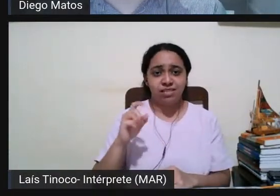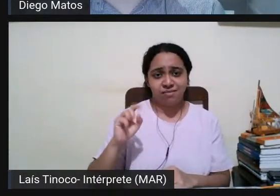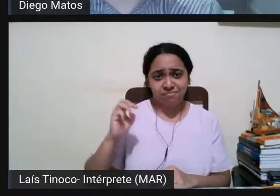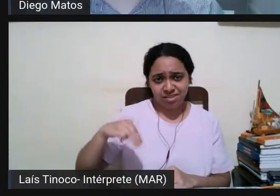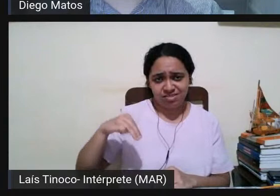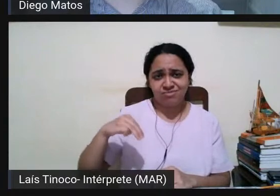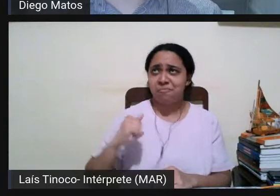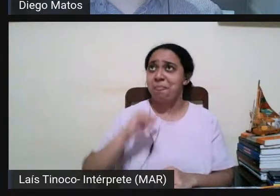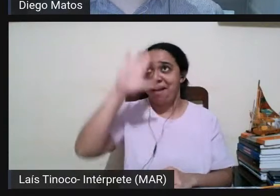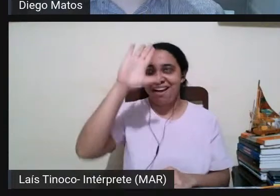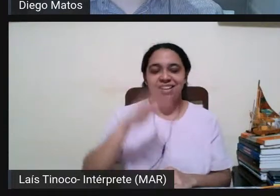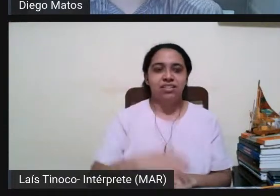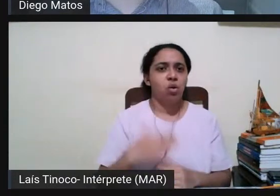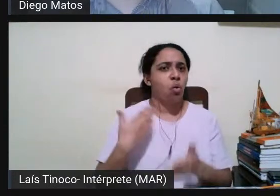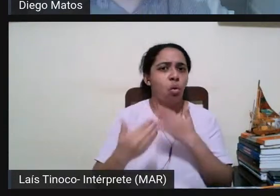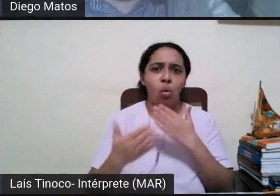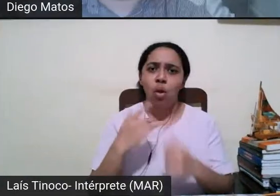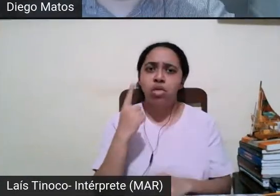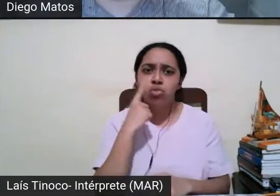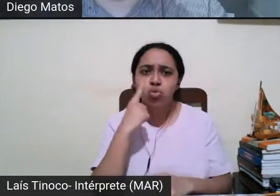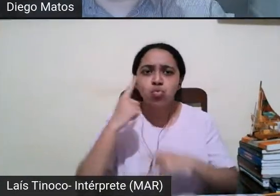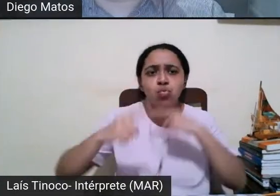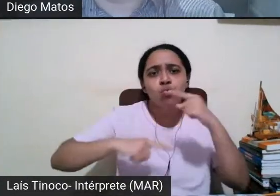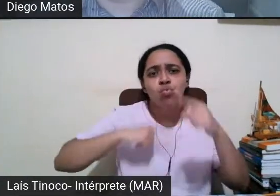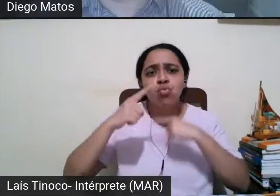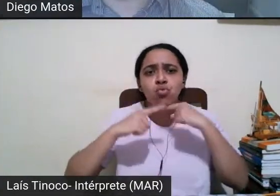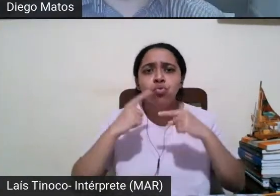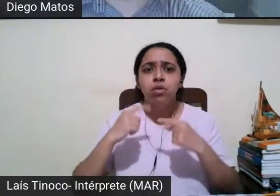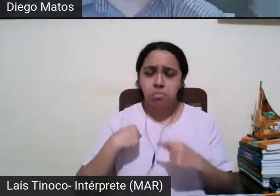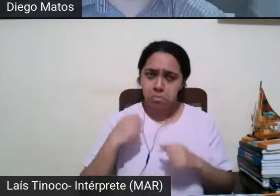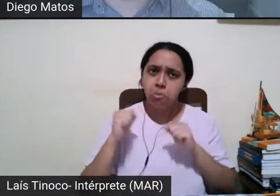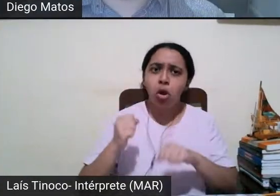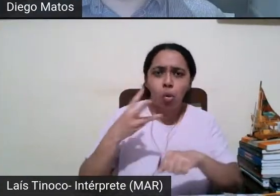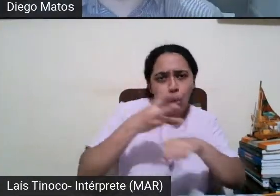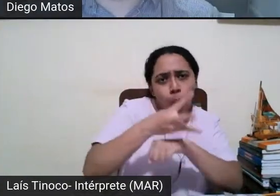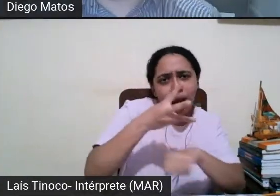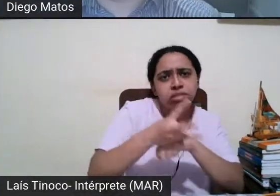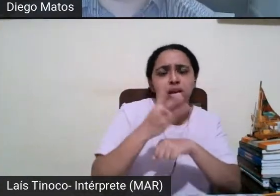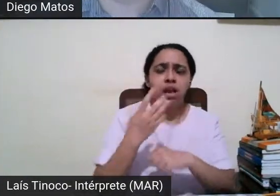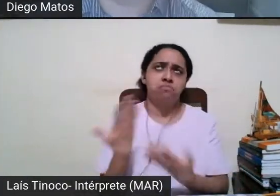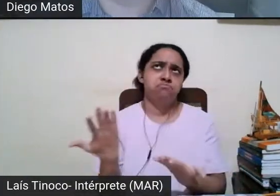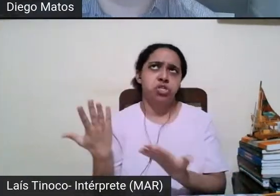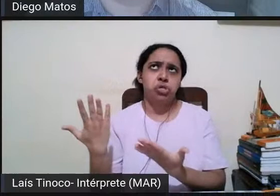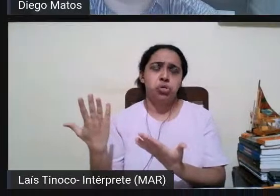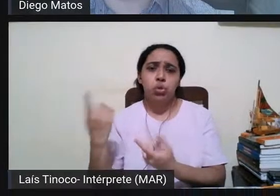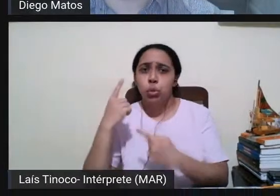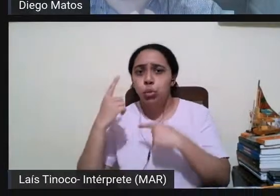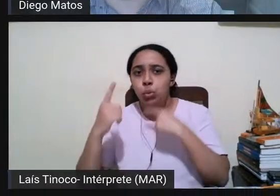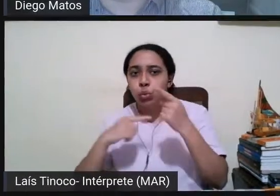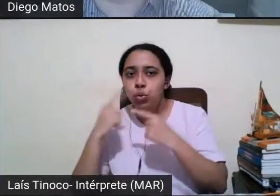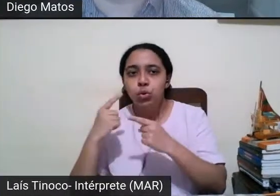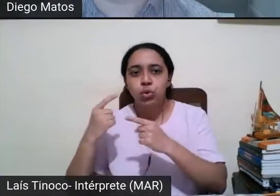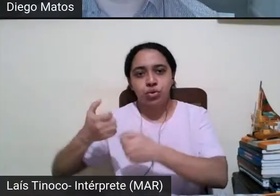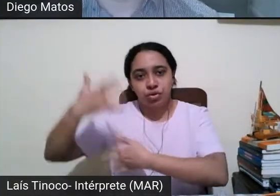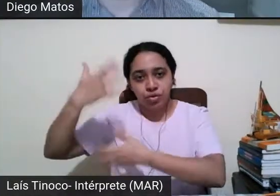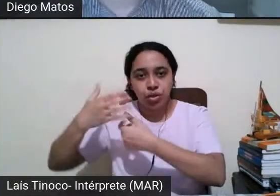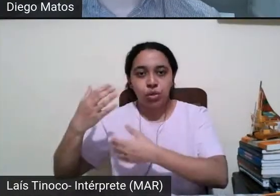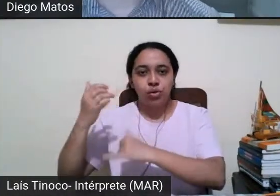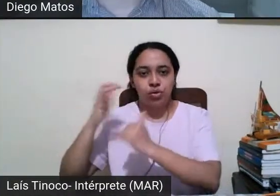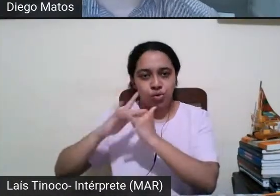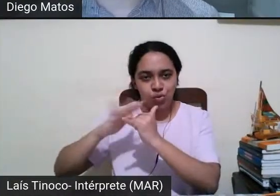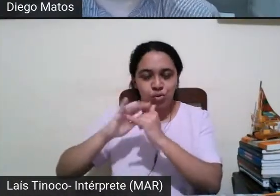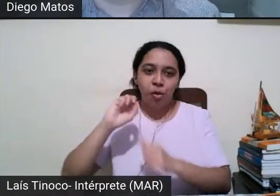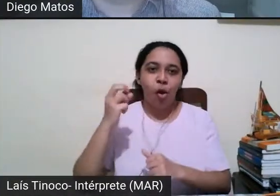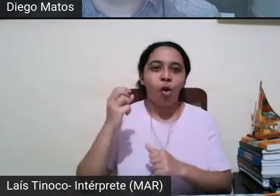qualquer dúvida né que tenha chegado ou até mesmo pelo WhatsApp por alguém outra parte do YouTube aqui para eu te Extreme A gente vocês podem me enviar